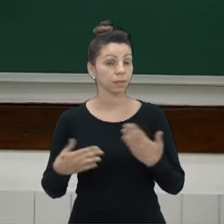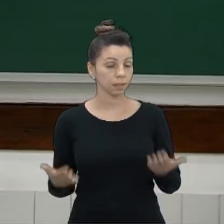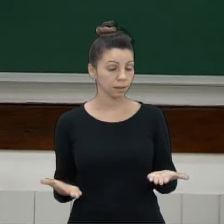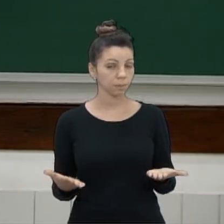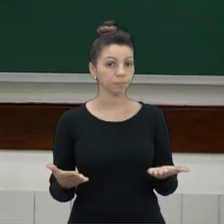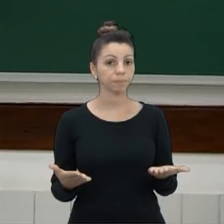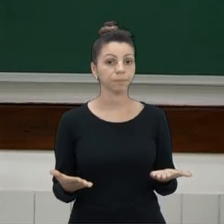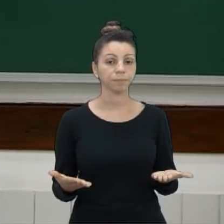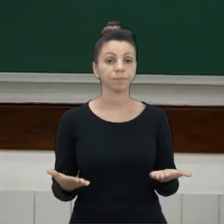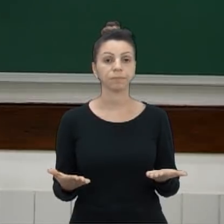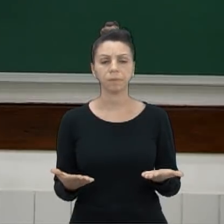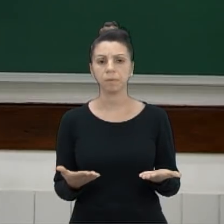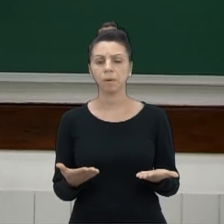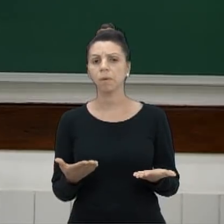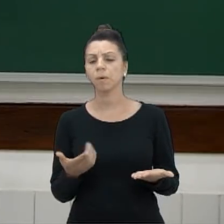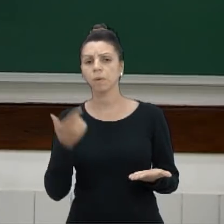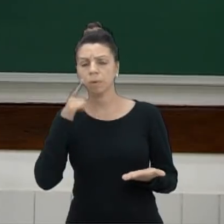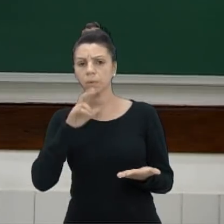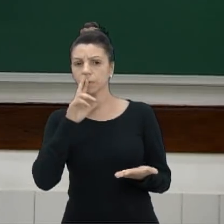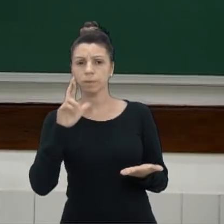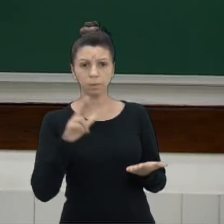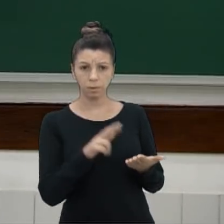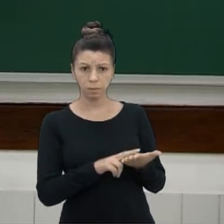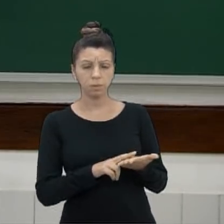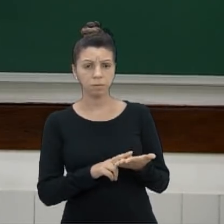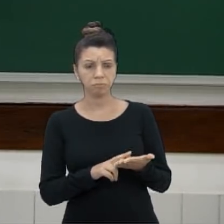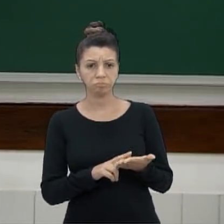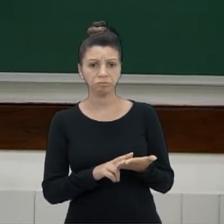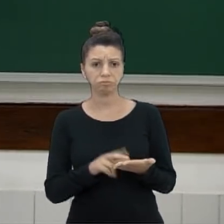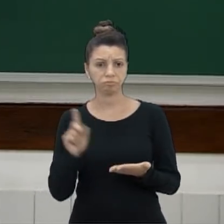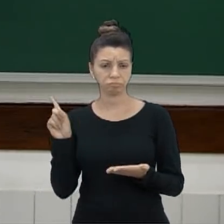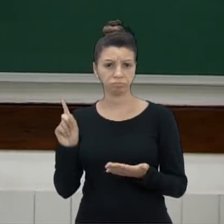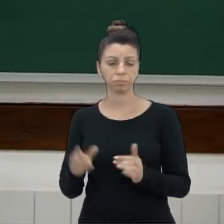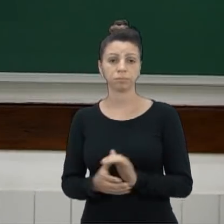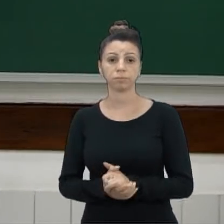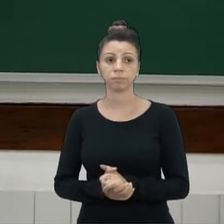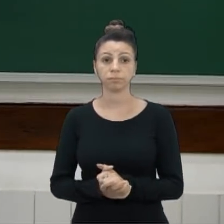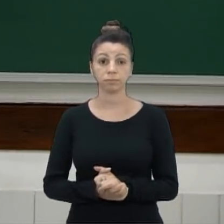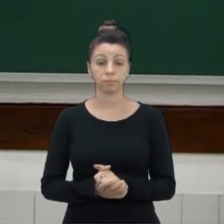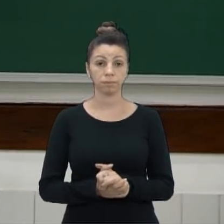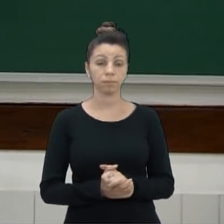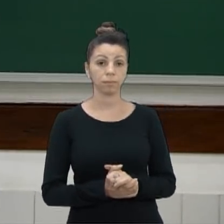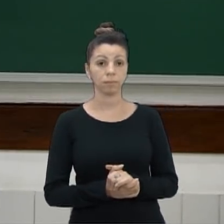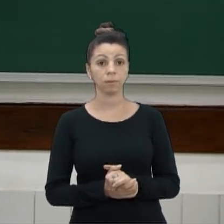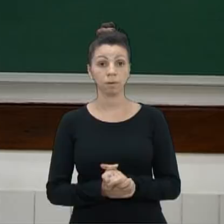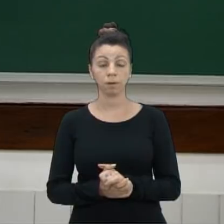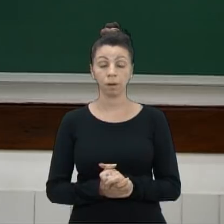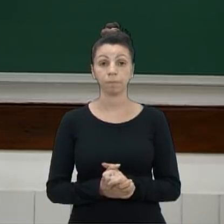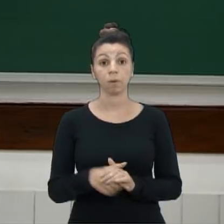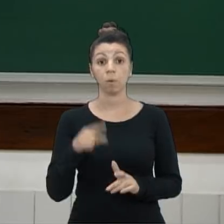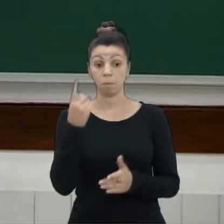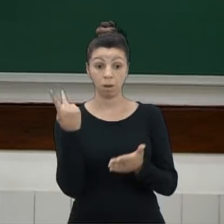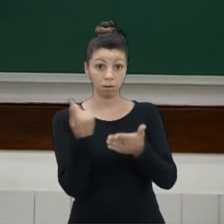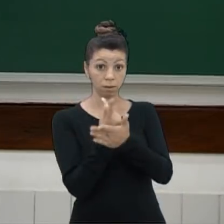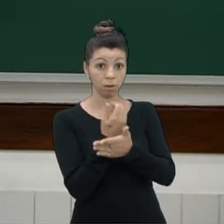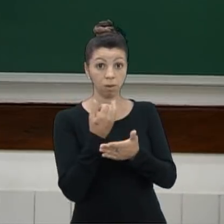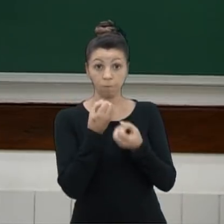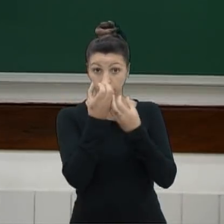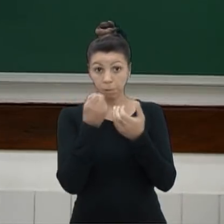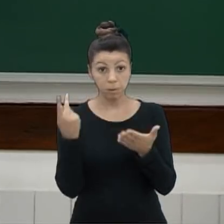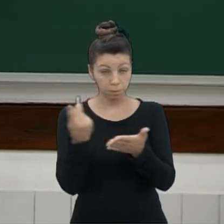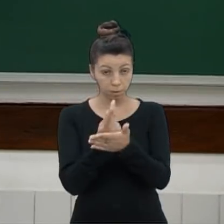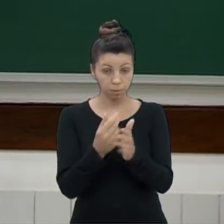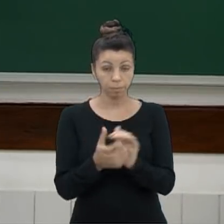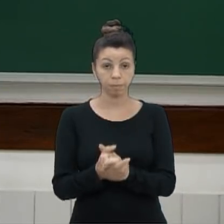Então, senhores, vocês conseguiram resolver este problema agora? Uma coisa que eu falei um pouco errado. Não era só 2/5 de